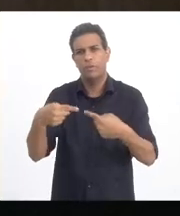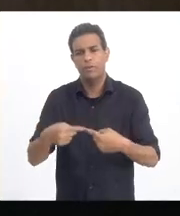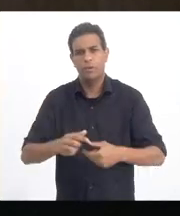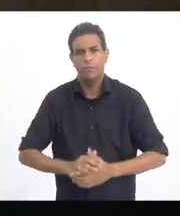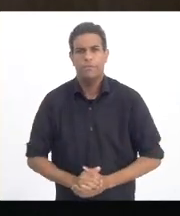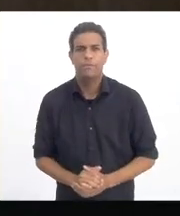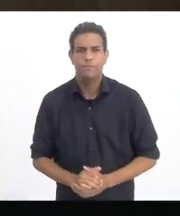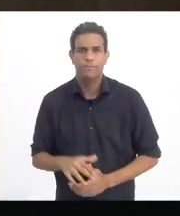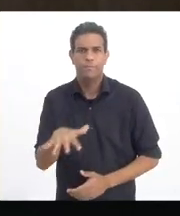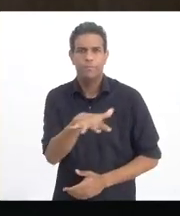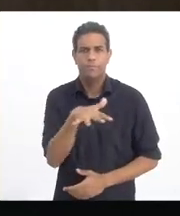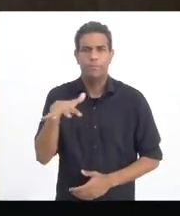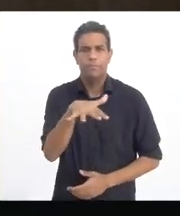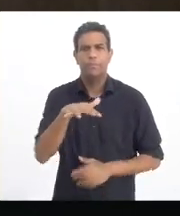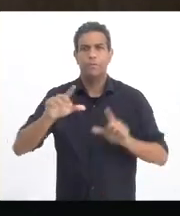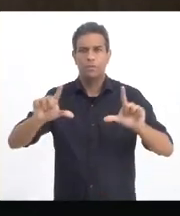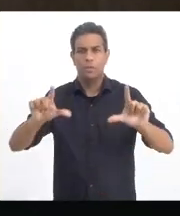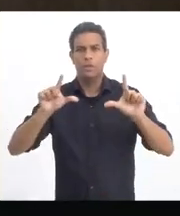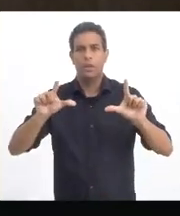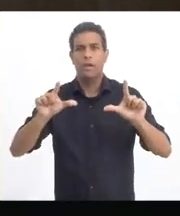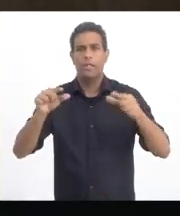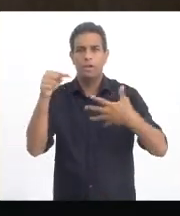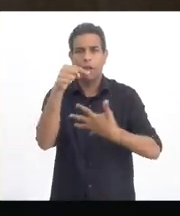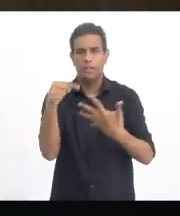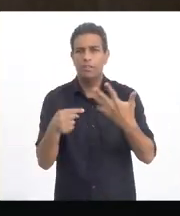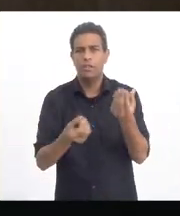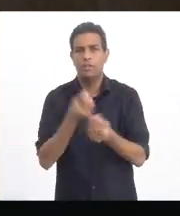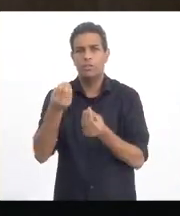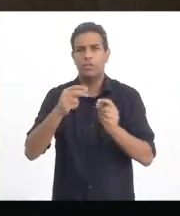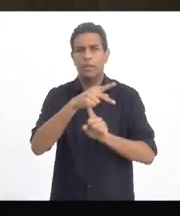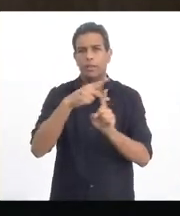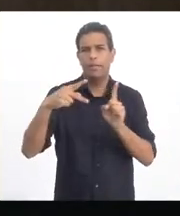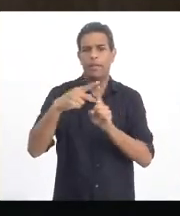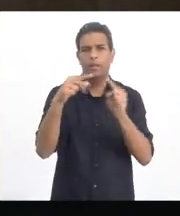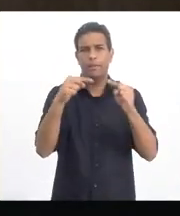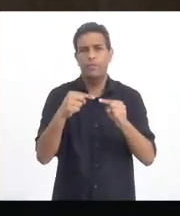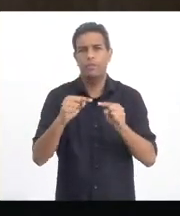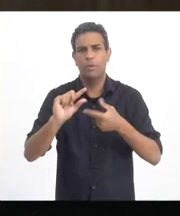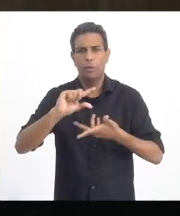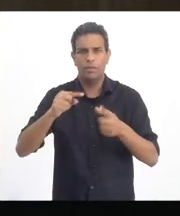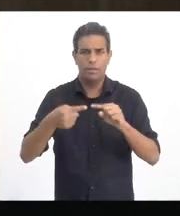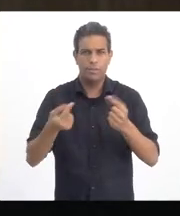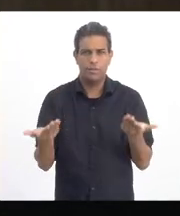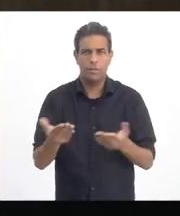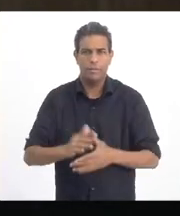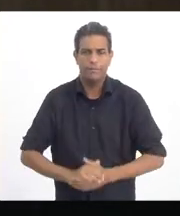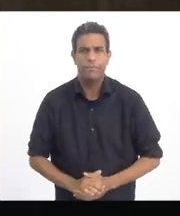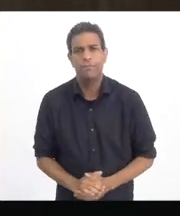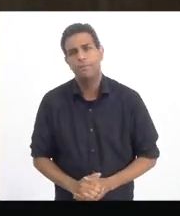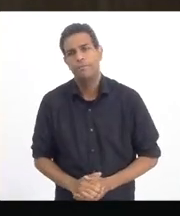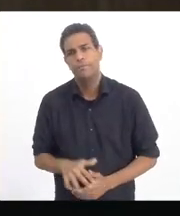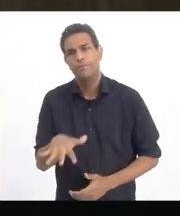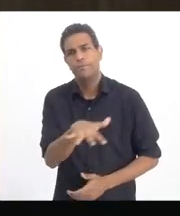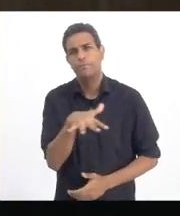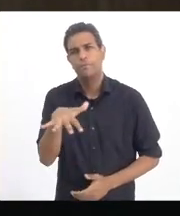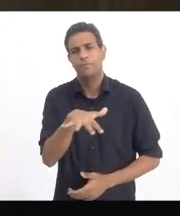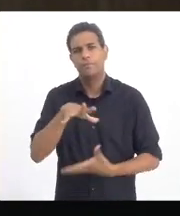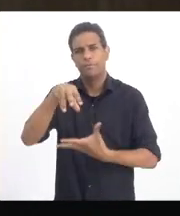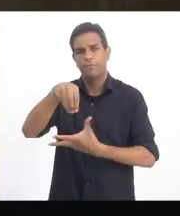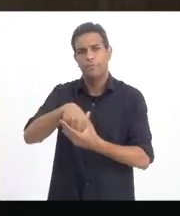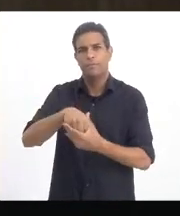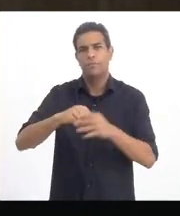os militares da ativa, inativos e pensionistas, desde